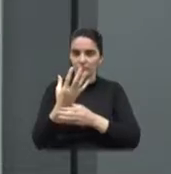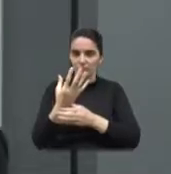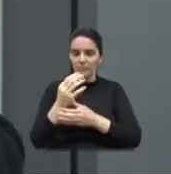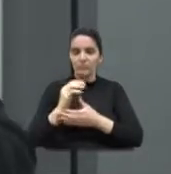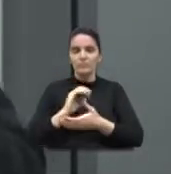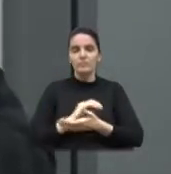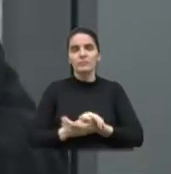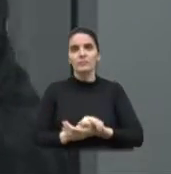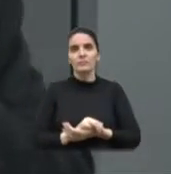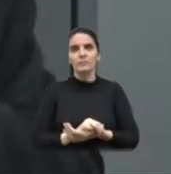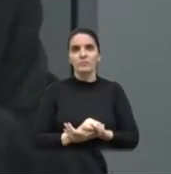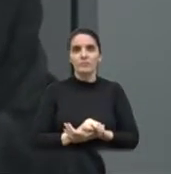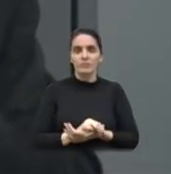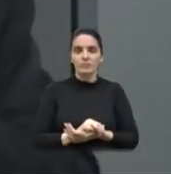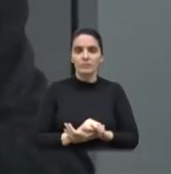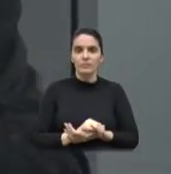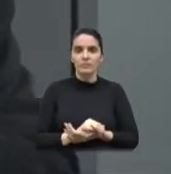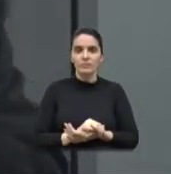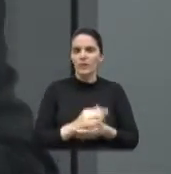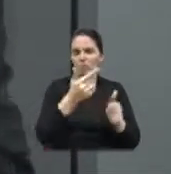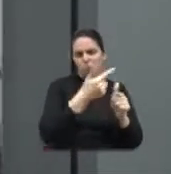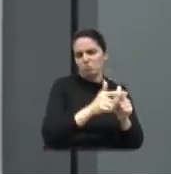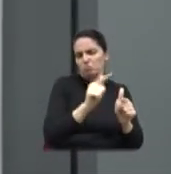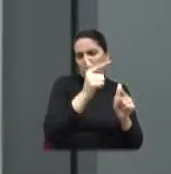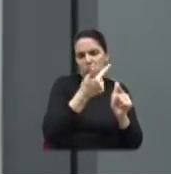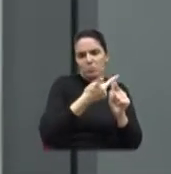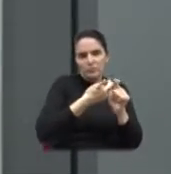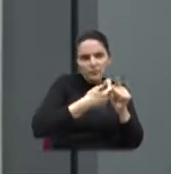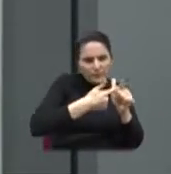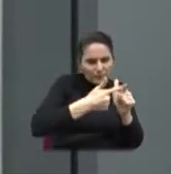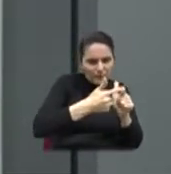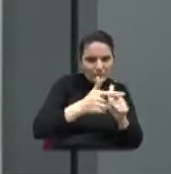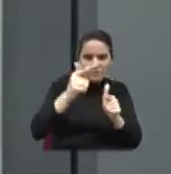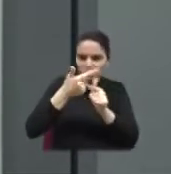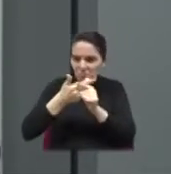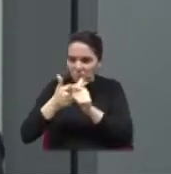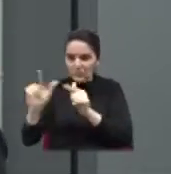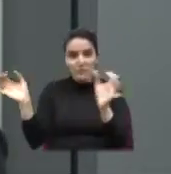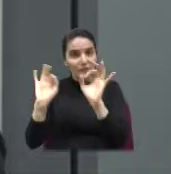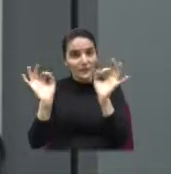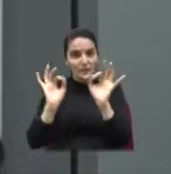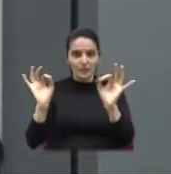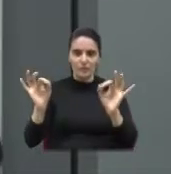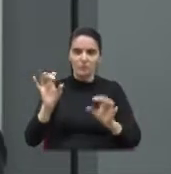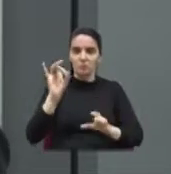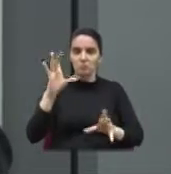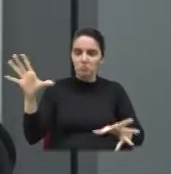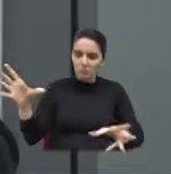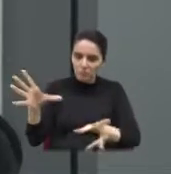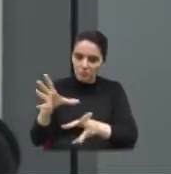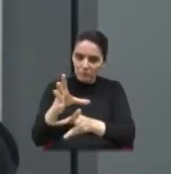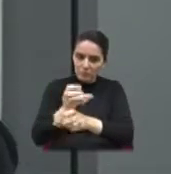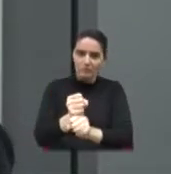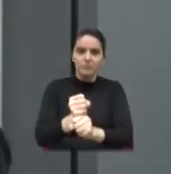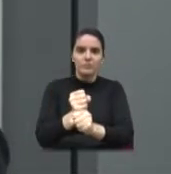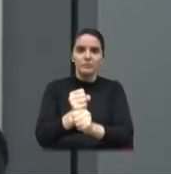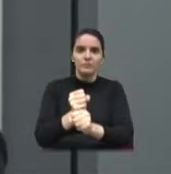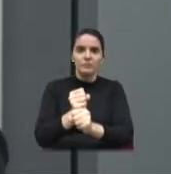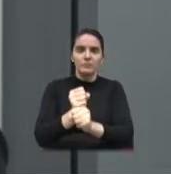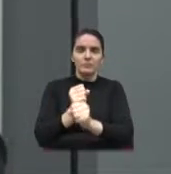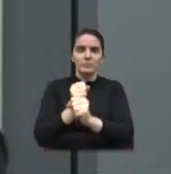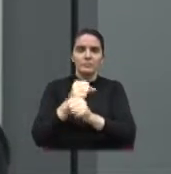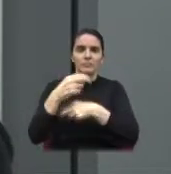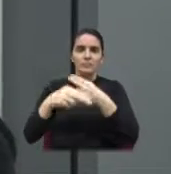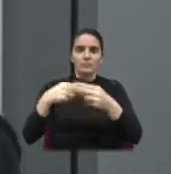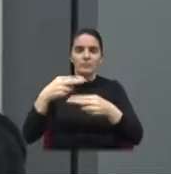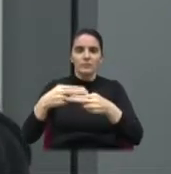fazendo divisão, nós estamos somando, como tudo nós somamos. Mas eu me simpatizo a isso. Então eu gostaria